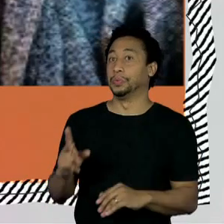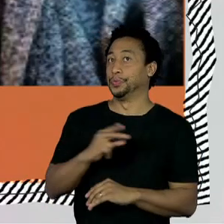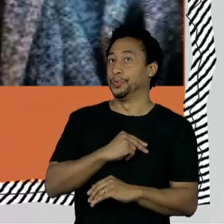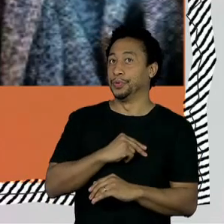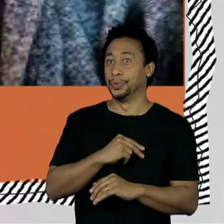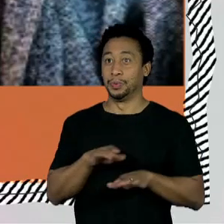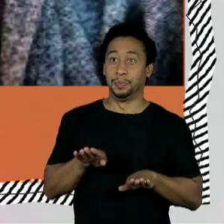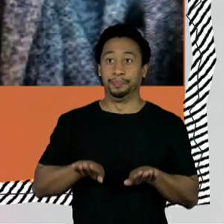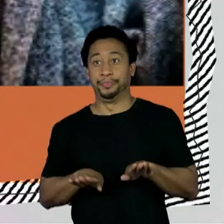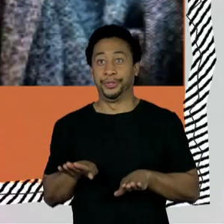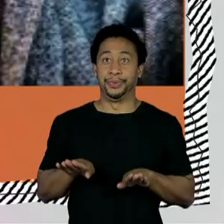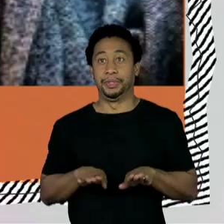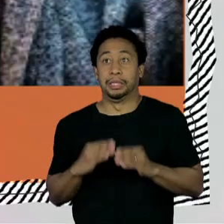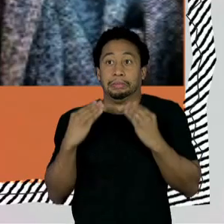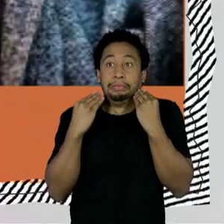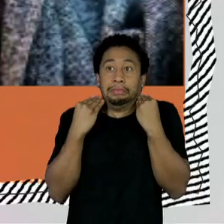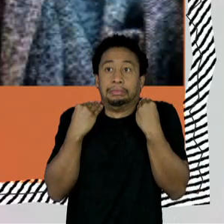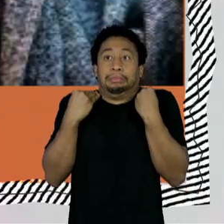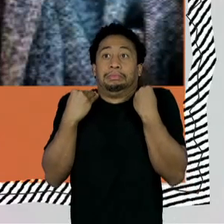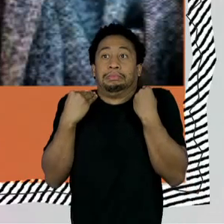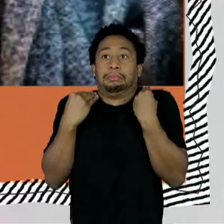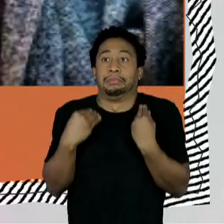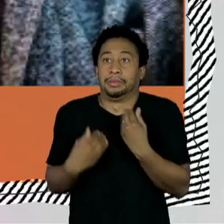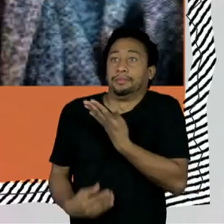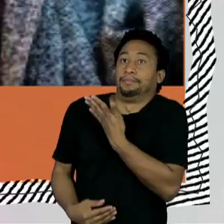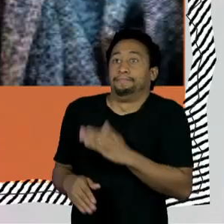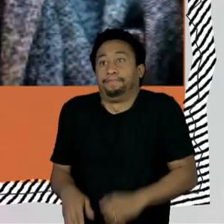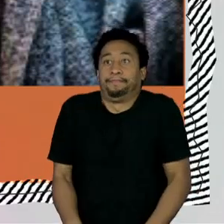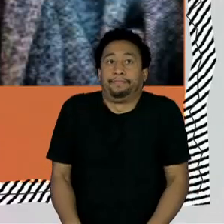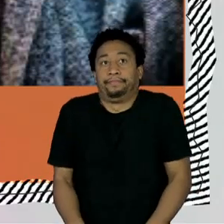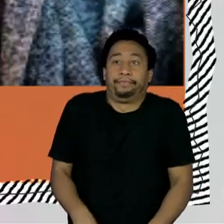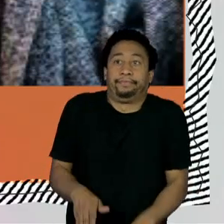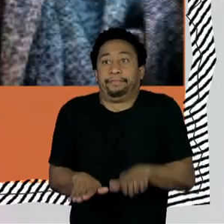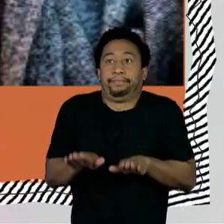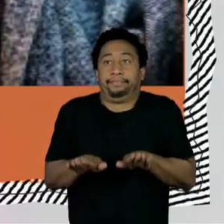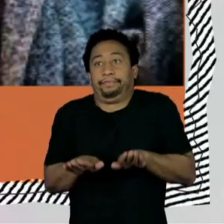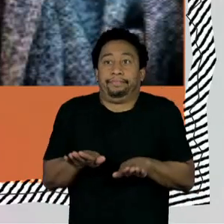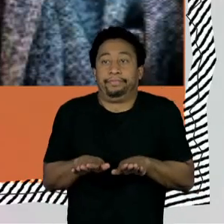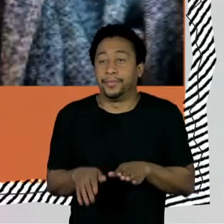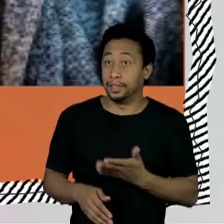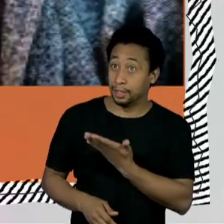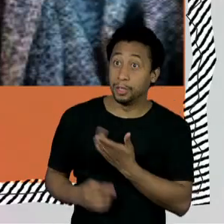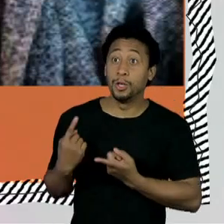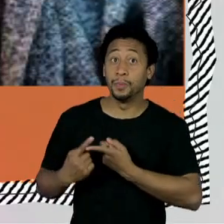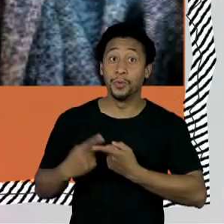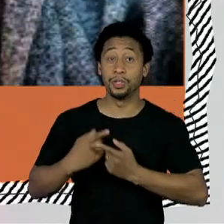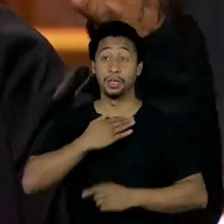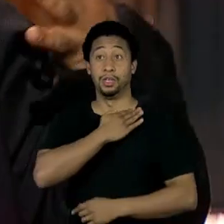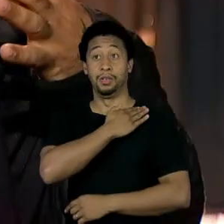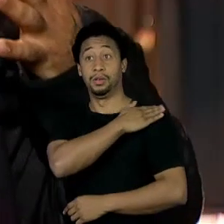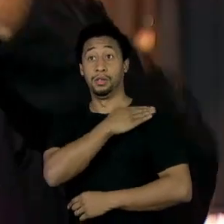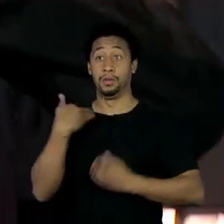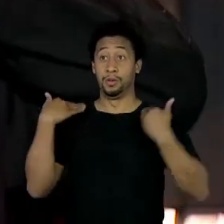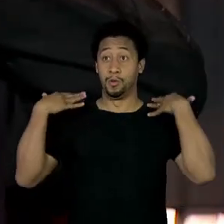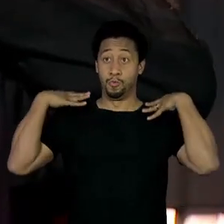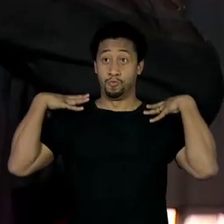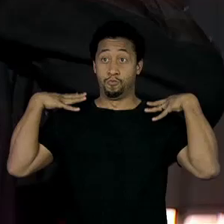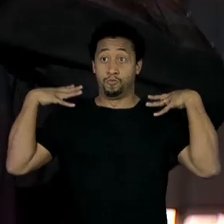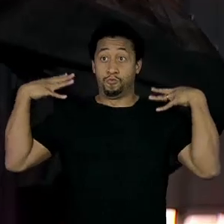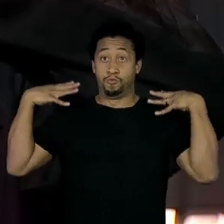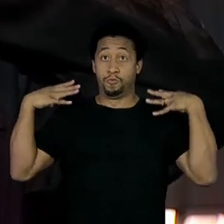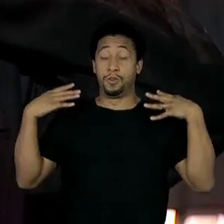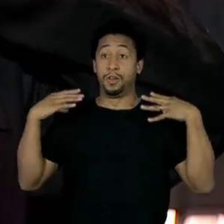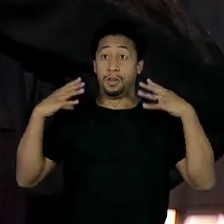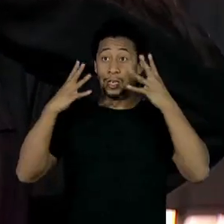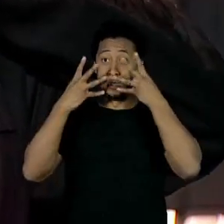Sem pescoço. O pescoço de... eles vão perdendo o pescoço. Porque eles vão aumentando a ombreira a história inteira. E a cara fica